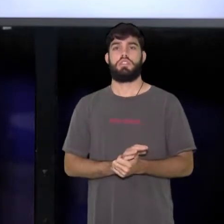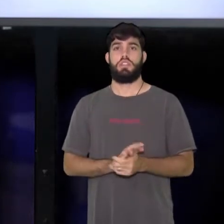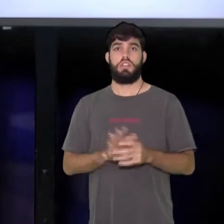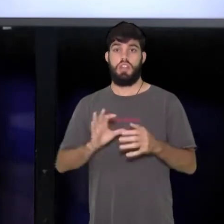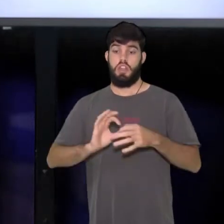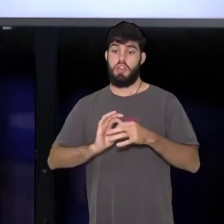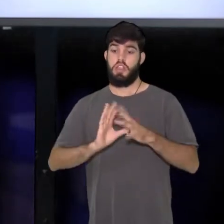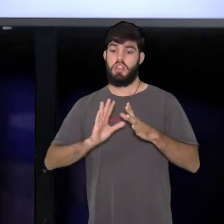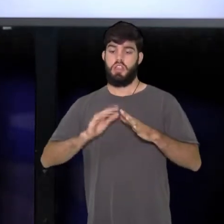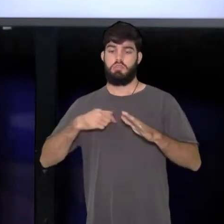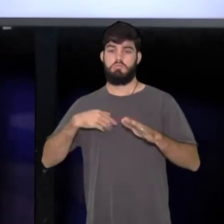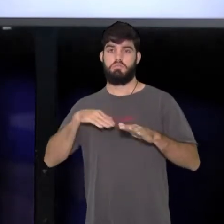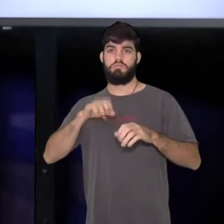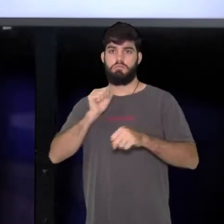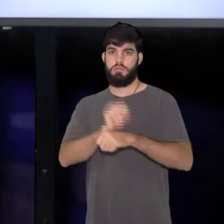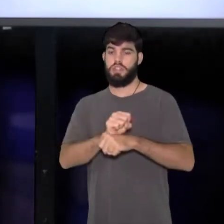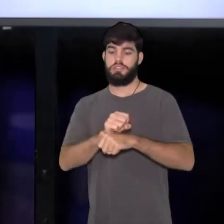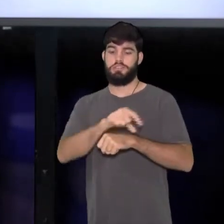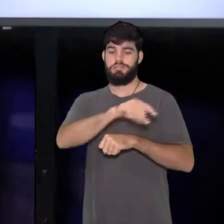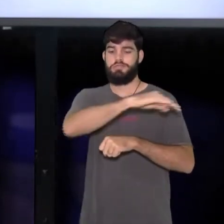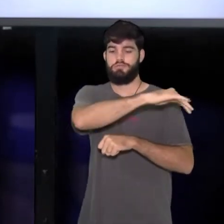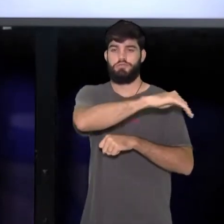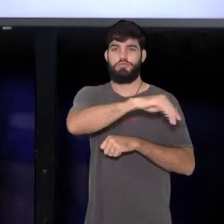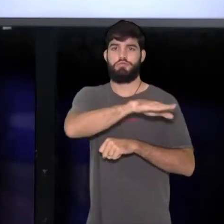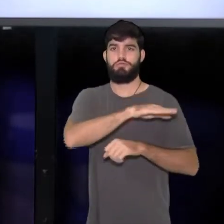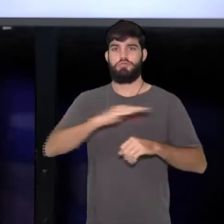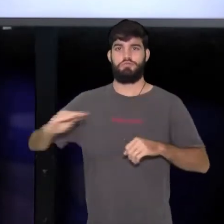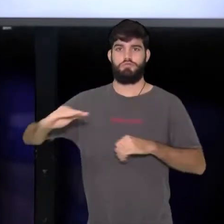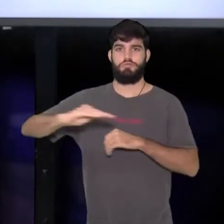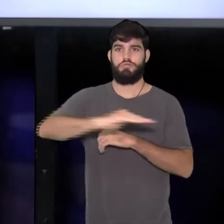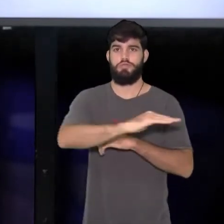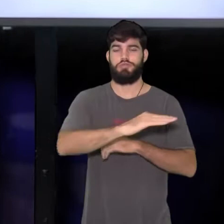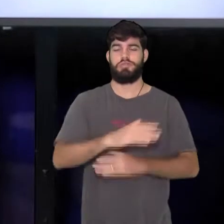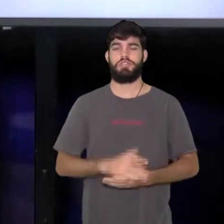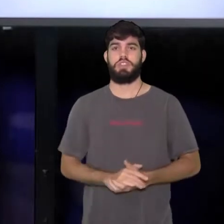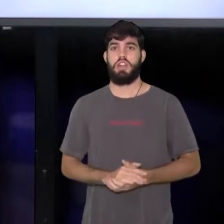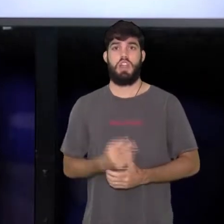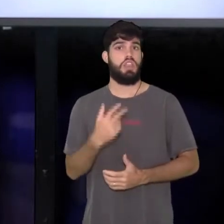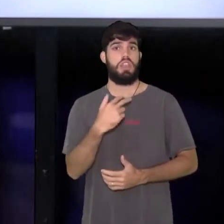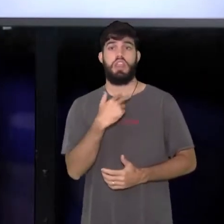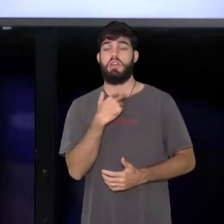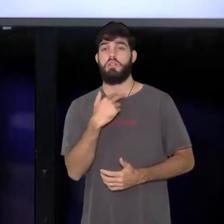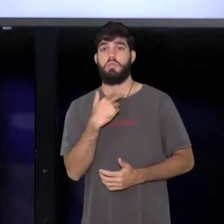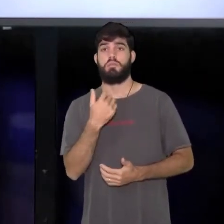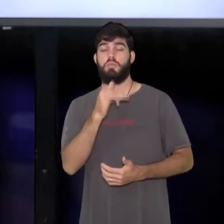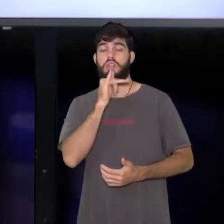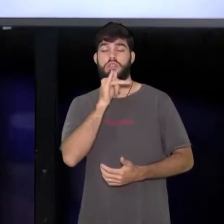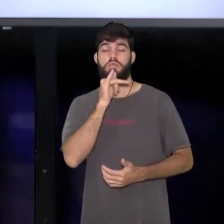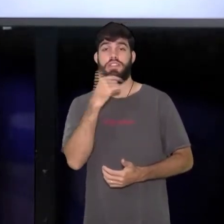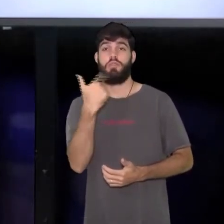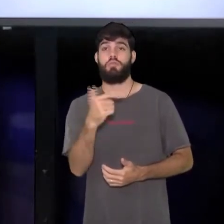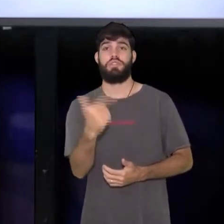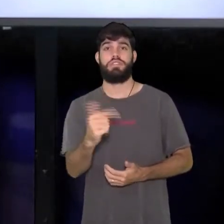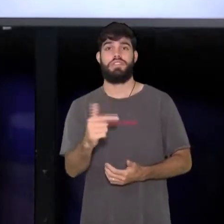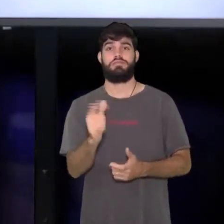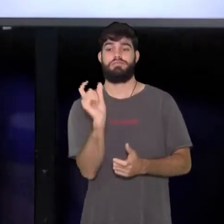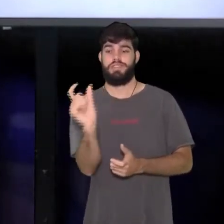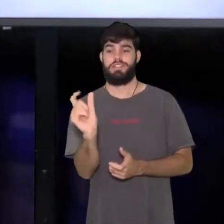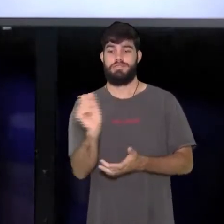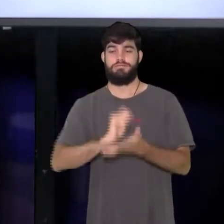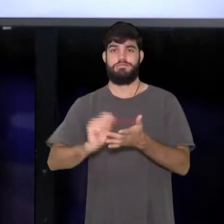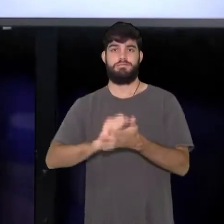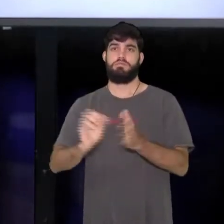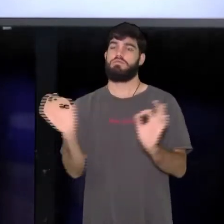a preferência. Veja que eu não tenho palavra nenhuma escrita, eu não tenho o verbo no imperativo de, eu não tenho